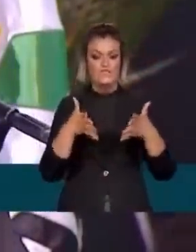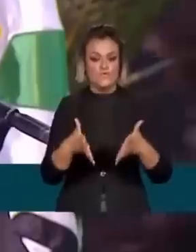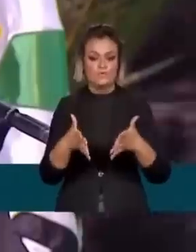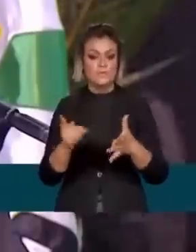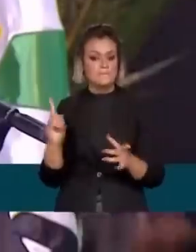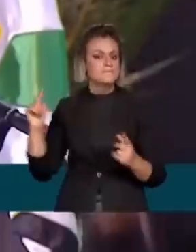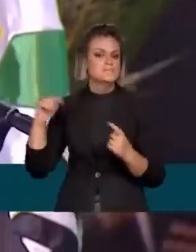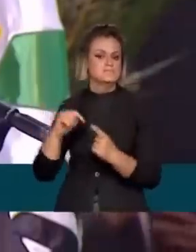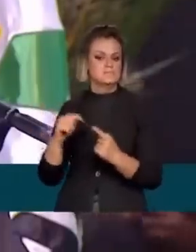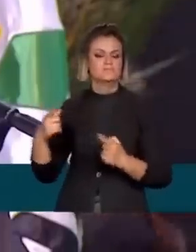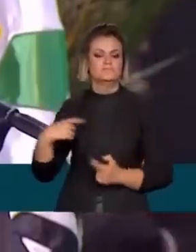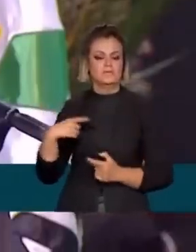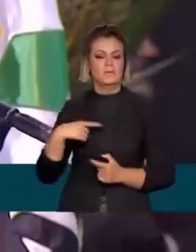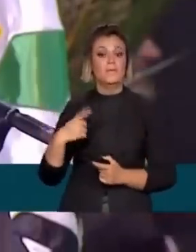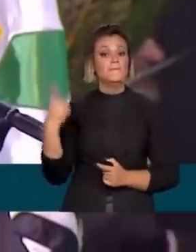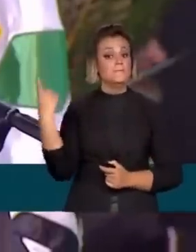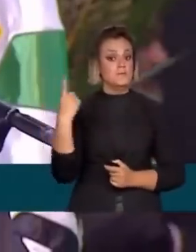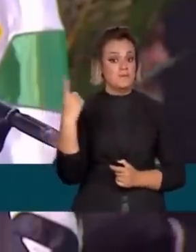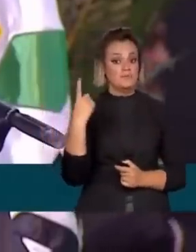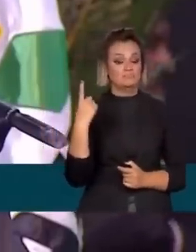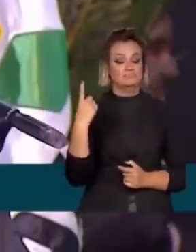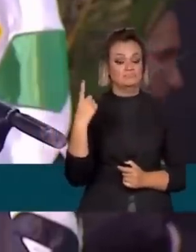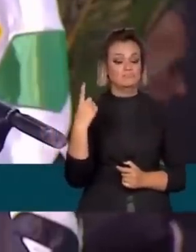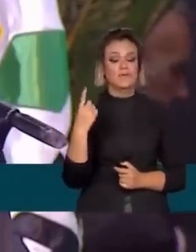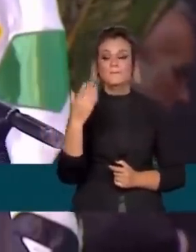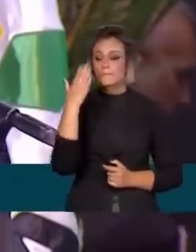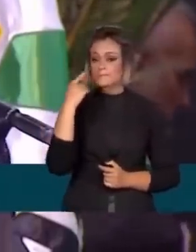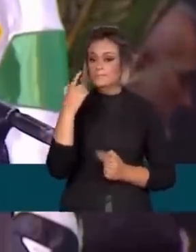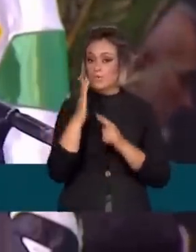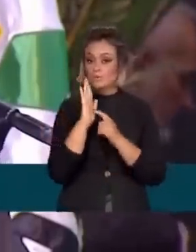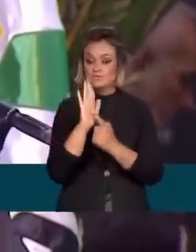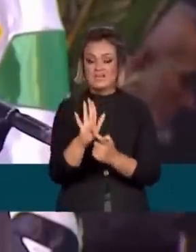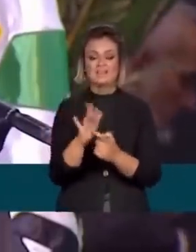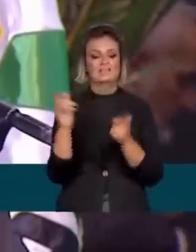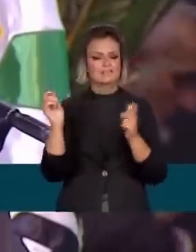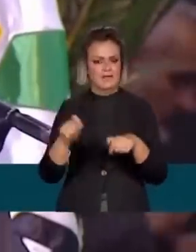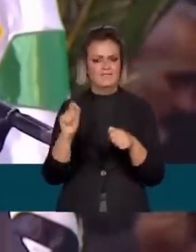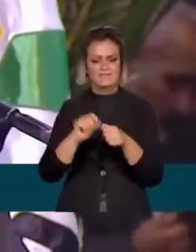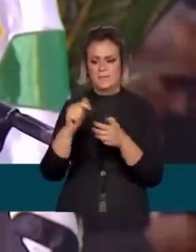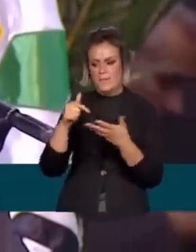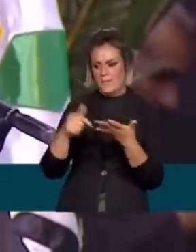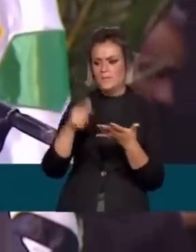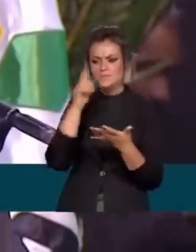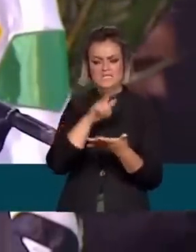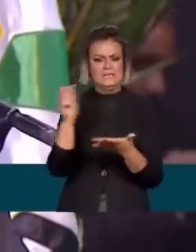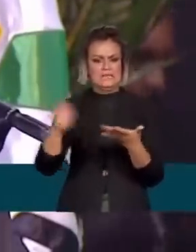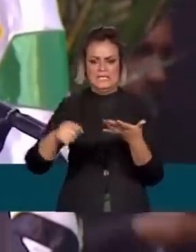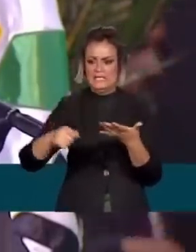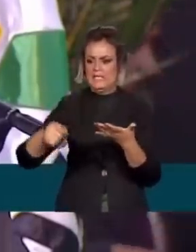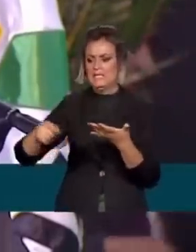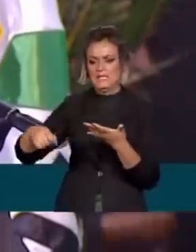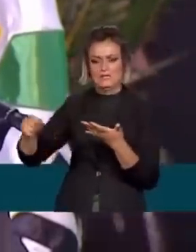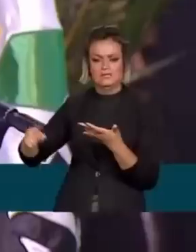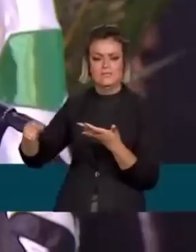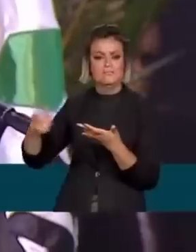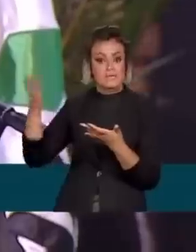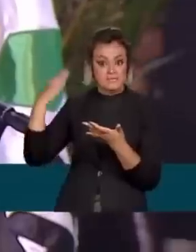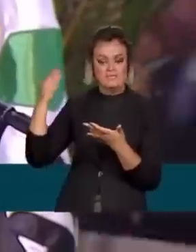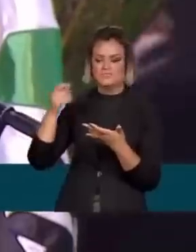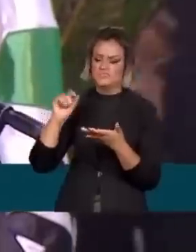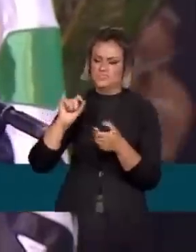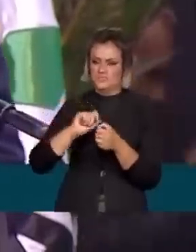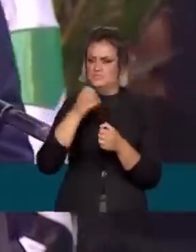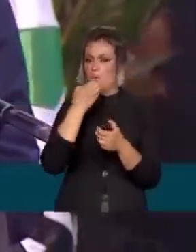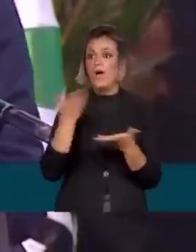missão. Primeiro, provar que é possível fazer mais e fazer melhor do que nós fizemos no período em que